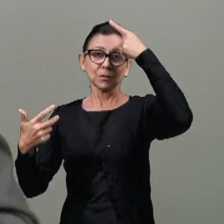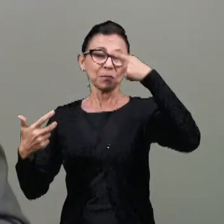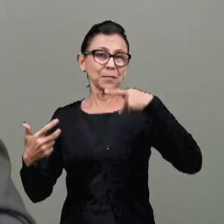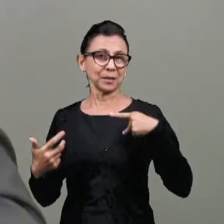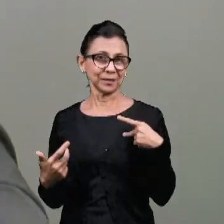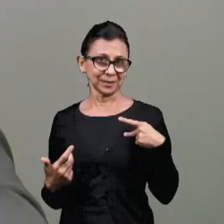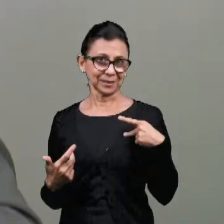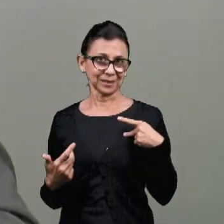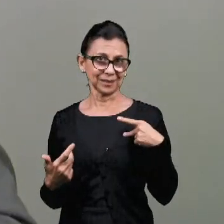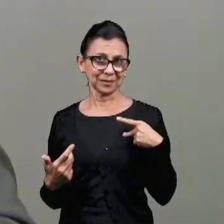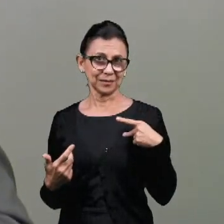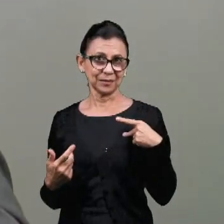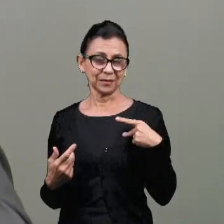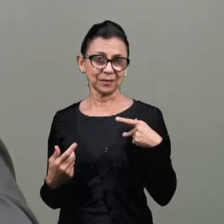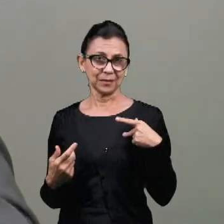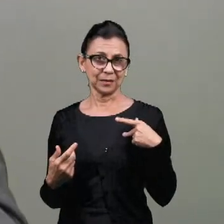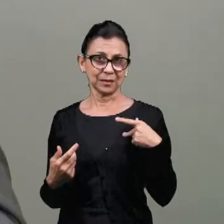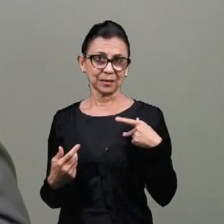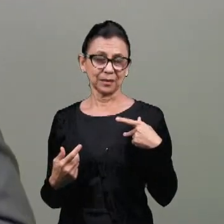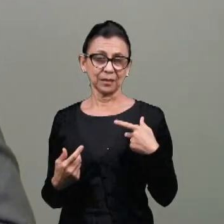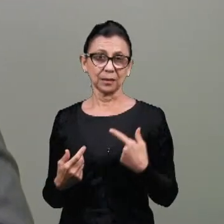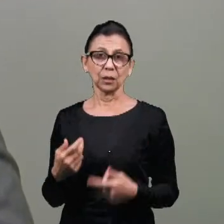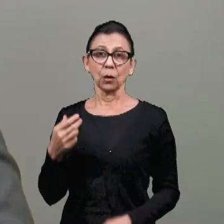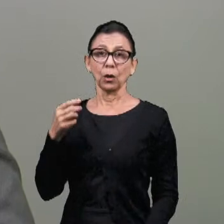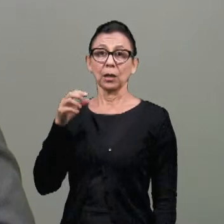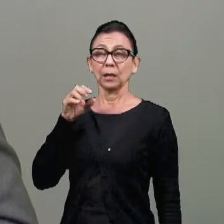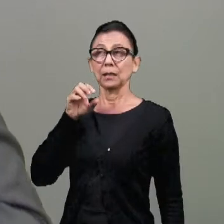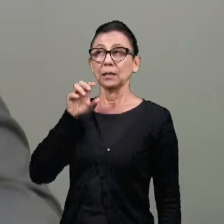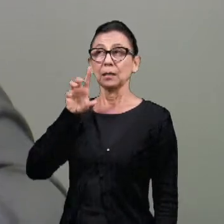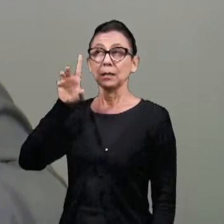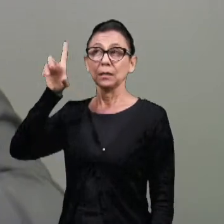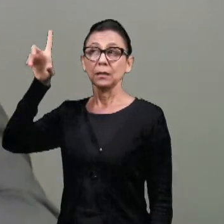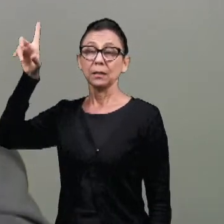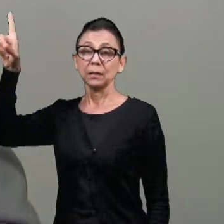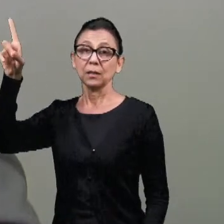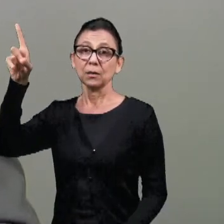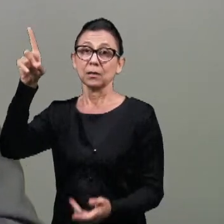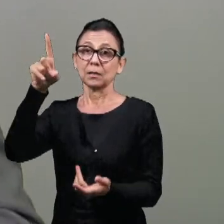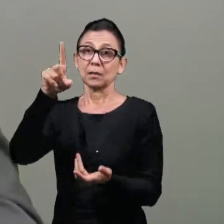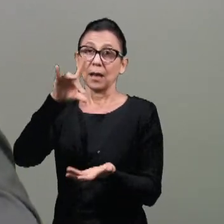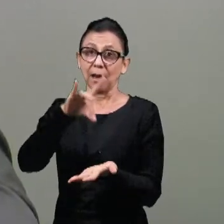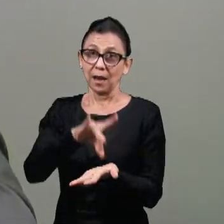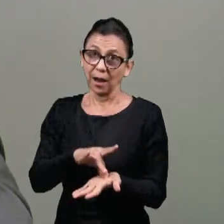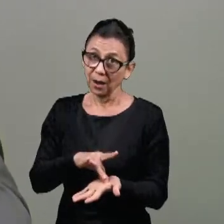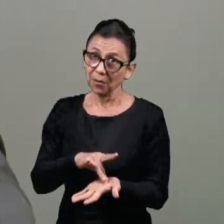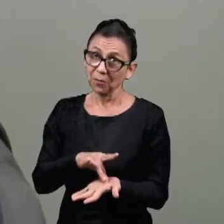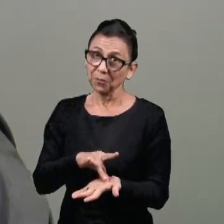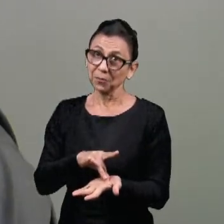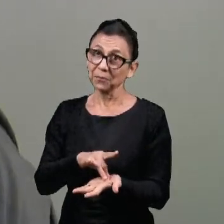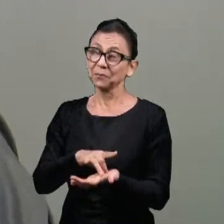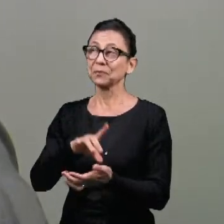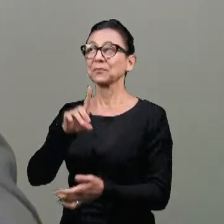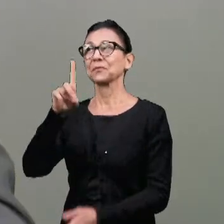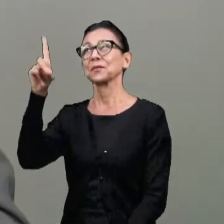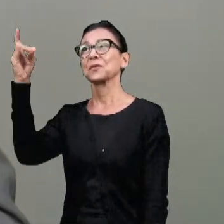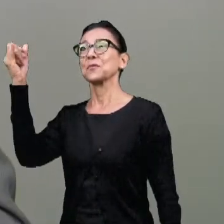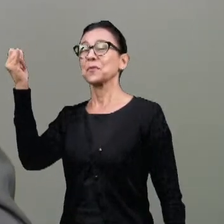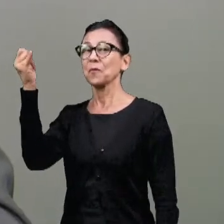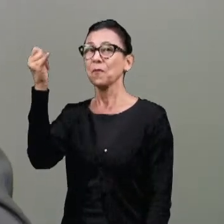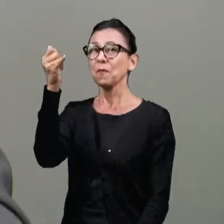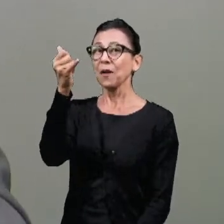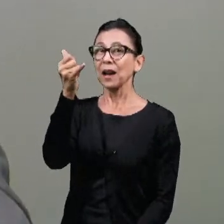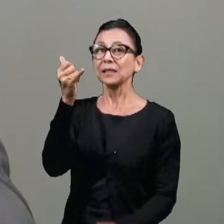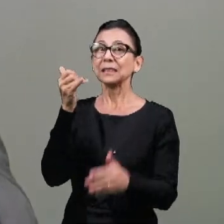Deus existe, e nós cremos e pregamos que Ele existe, Ele fala e ele entra na vida